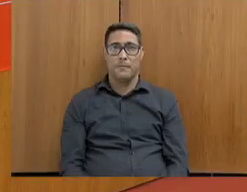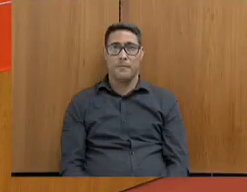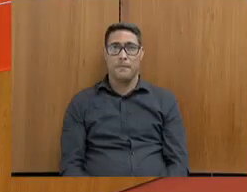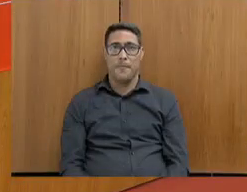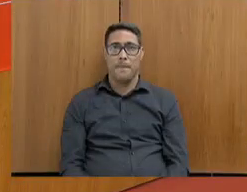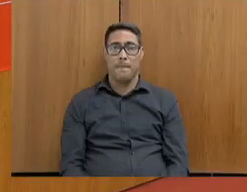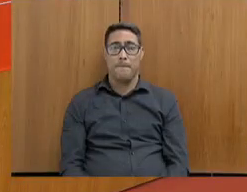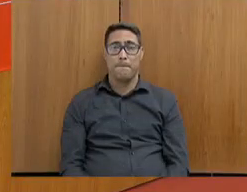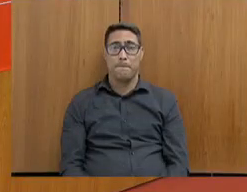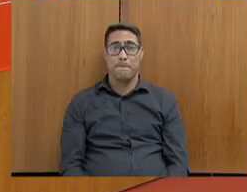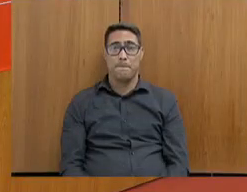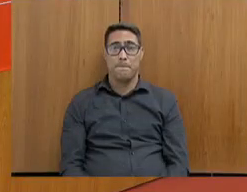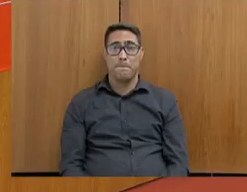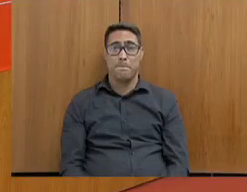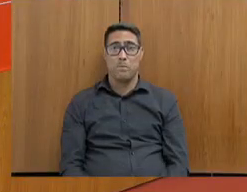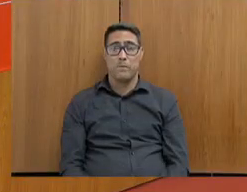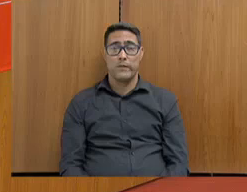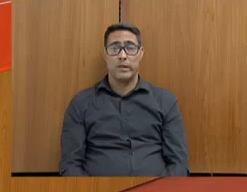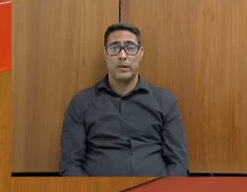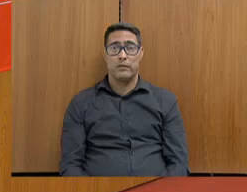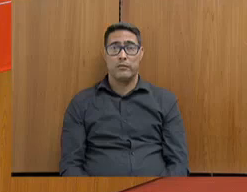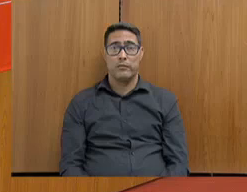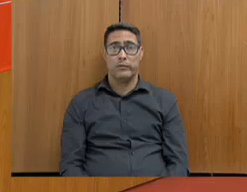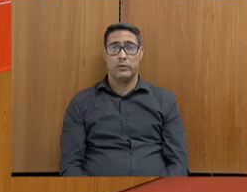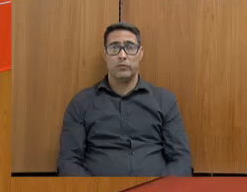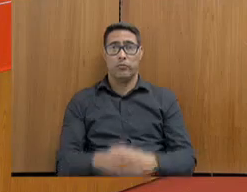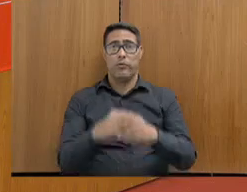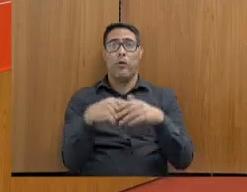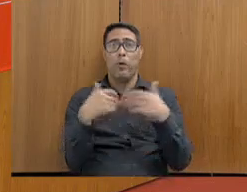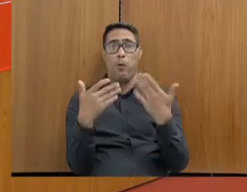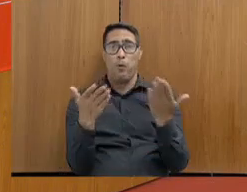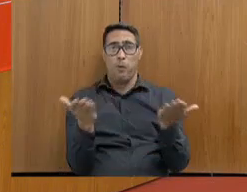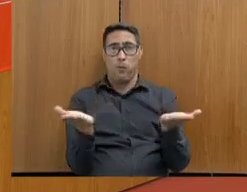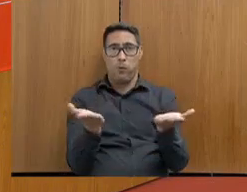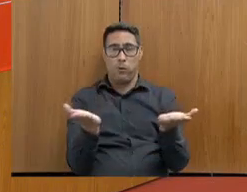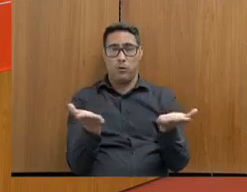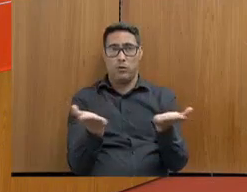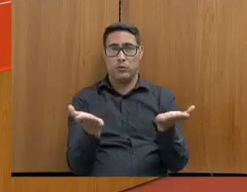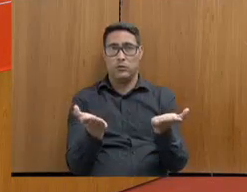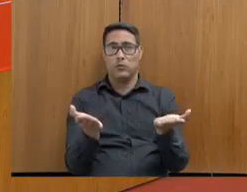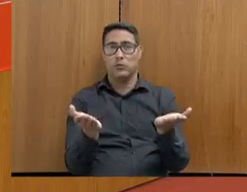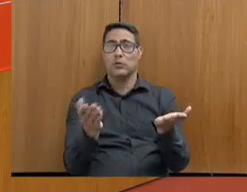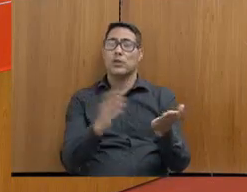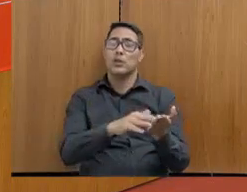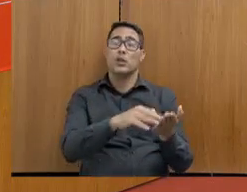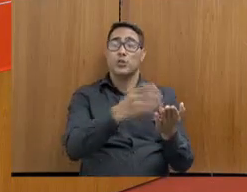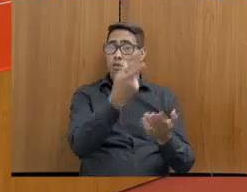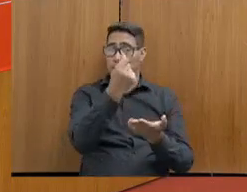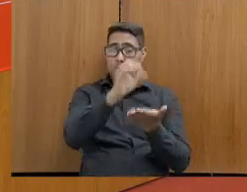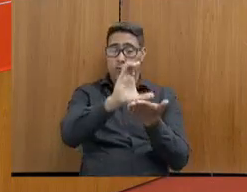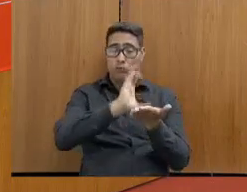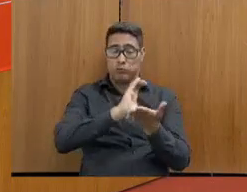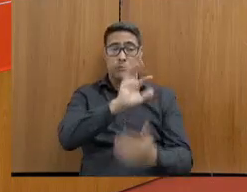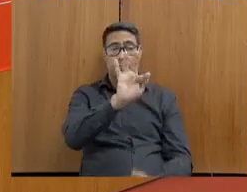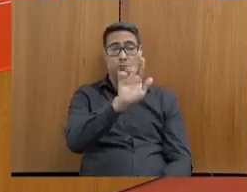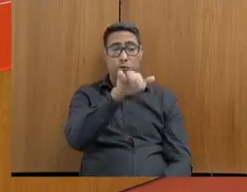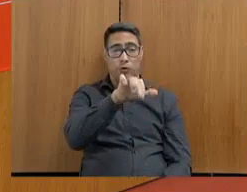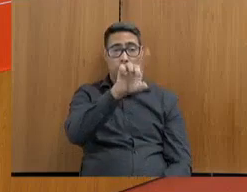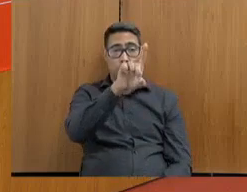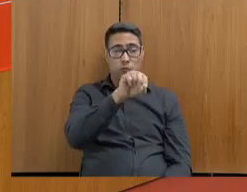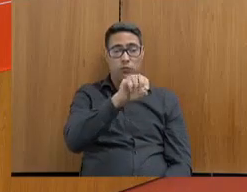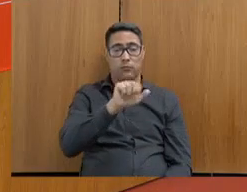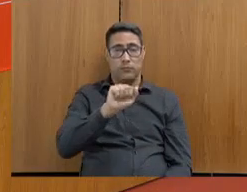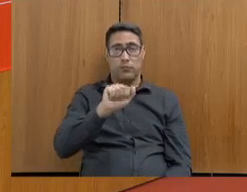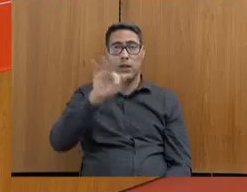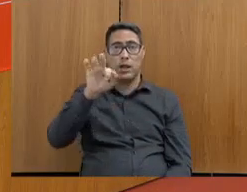então aqui é hoje né Por um recurso do fundo a fundo né com processo licitatório